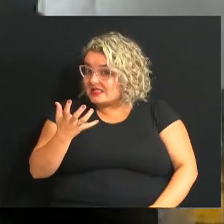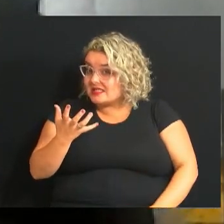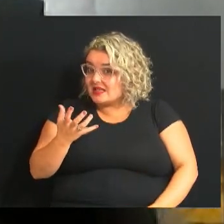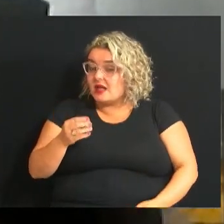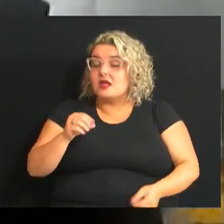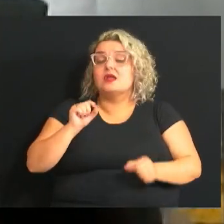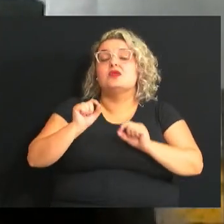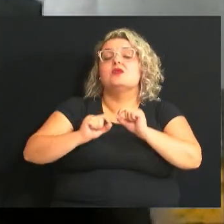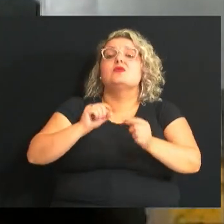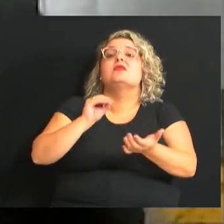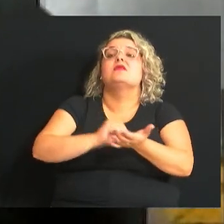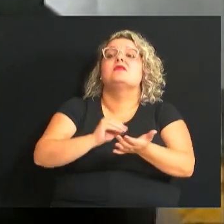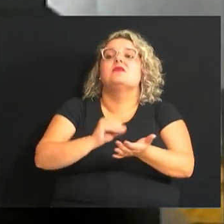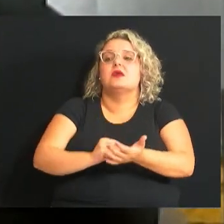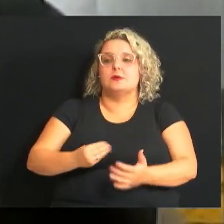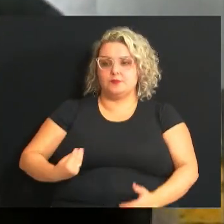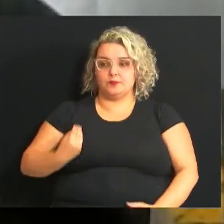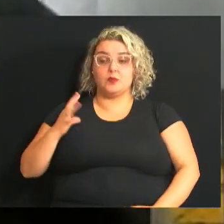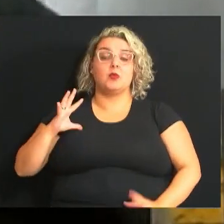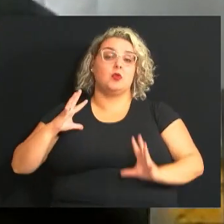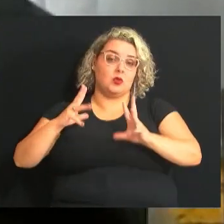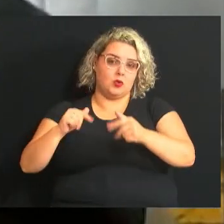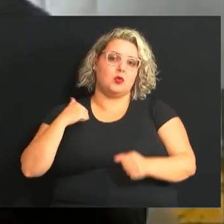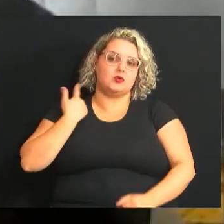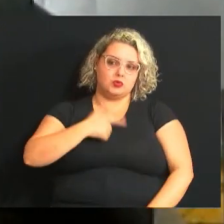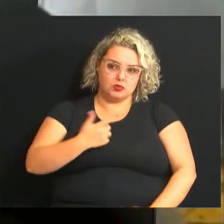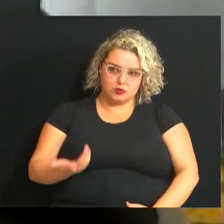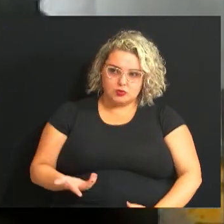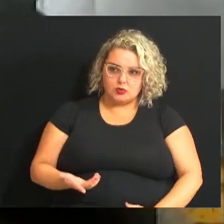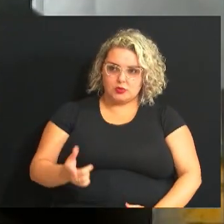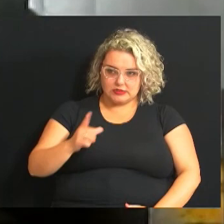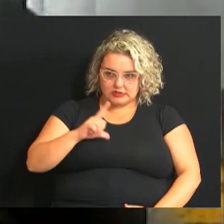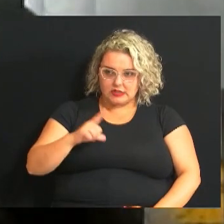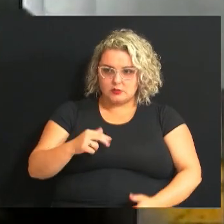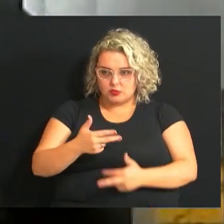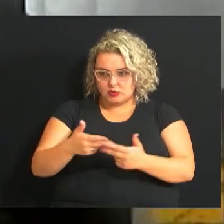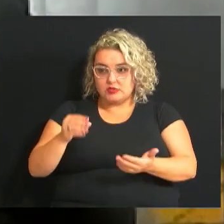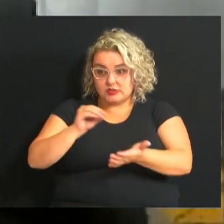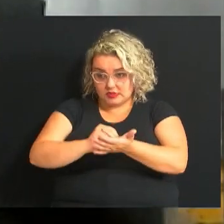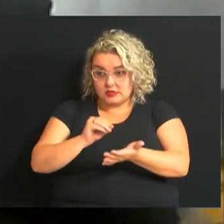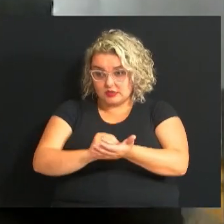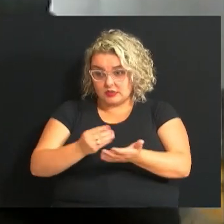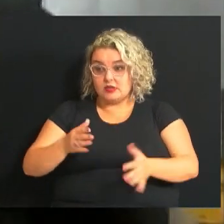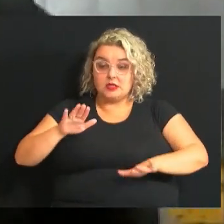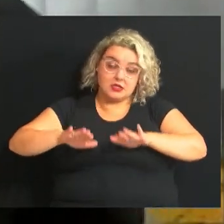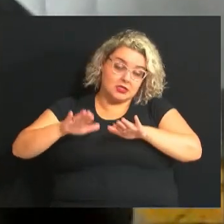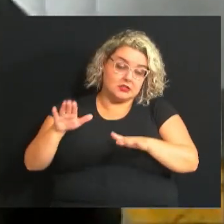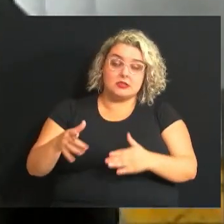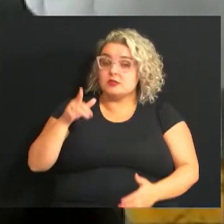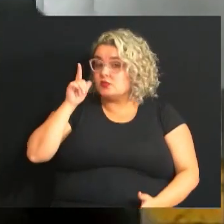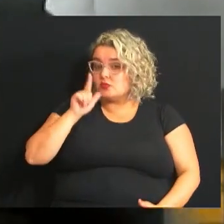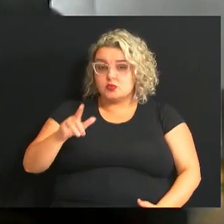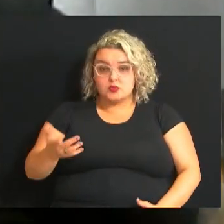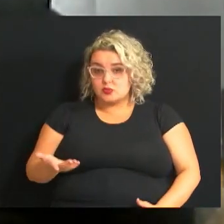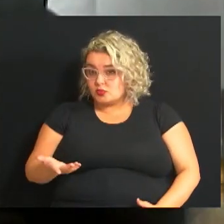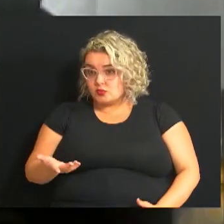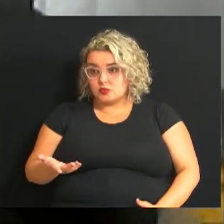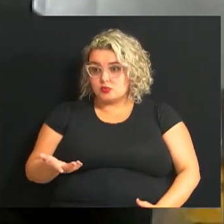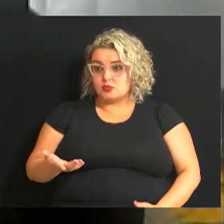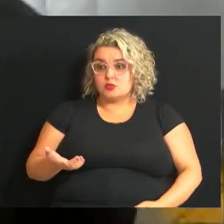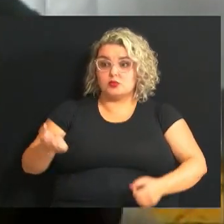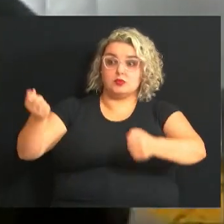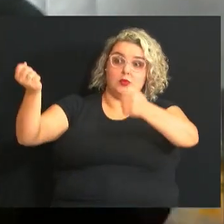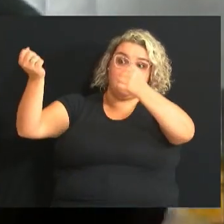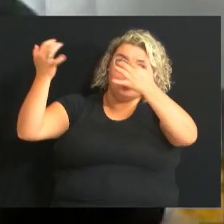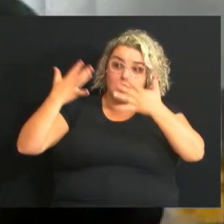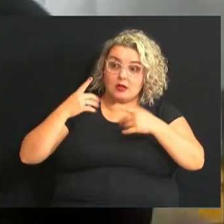né? Todos nós temos alguma coisa que está nos faltando. E muitas vezes a gente não consegue a bênção porque a